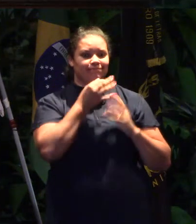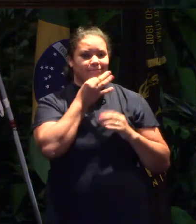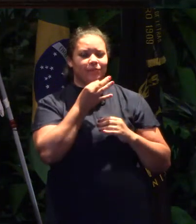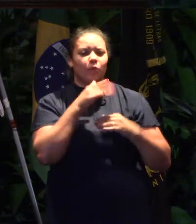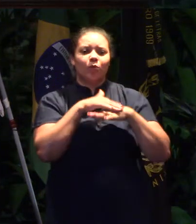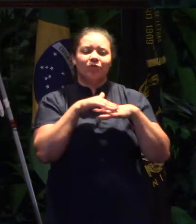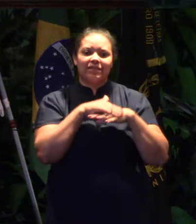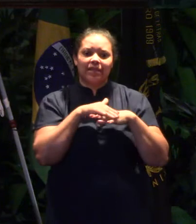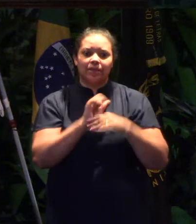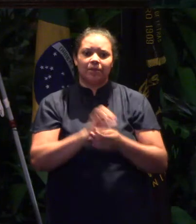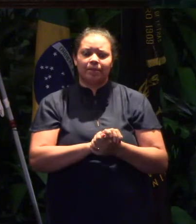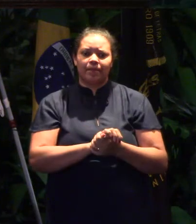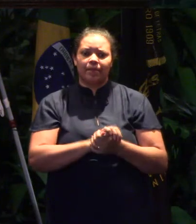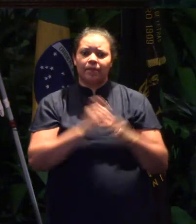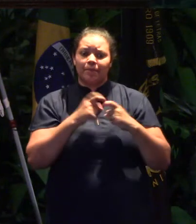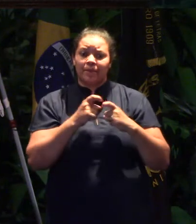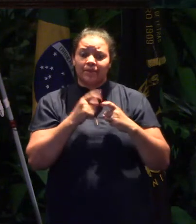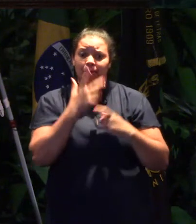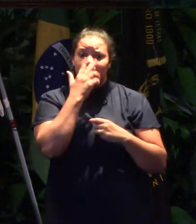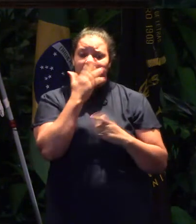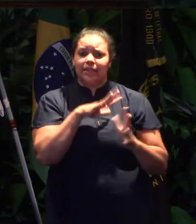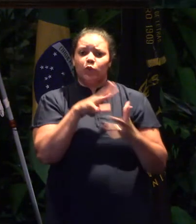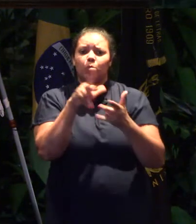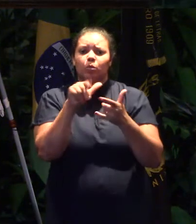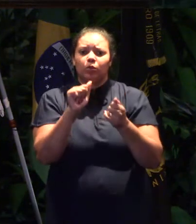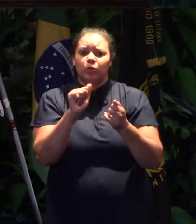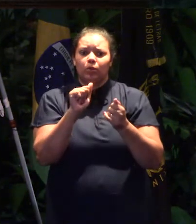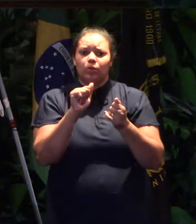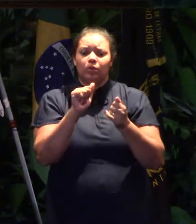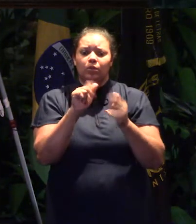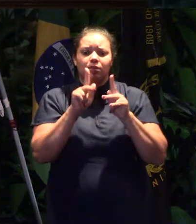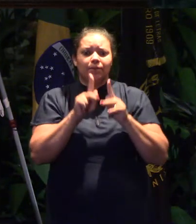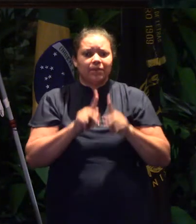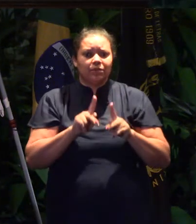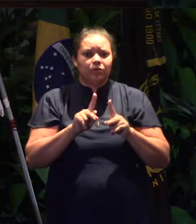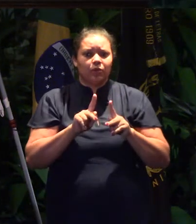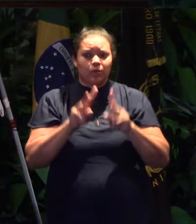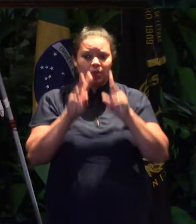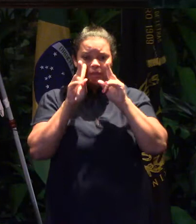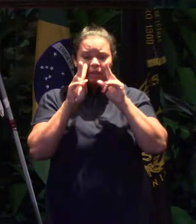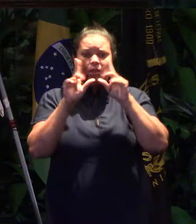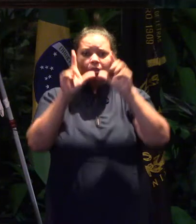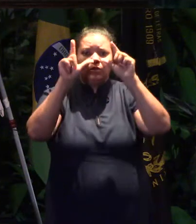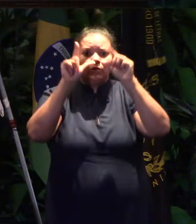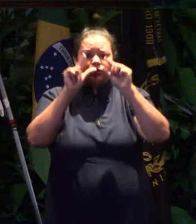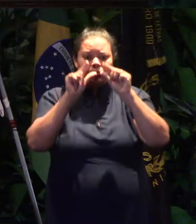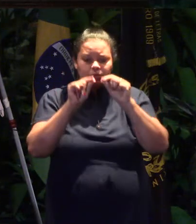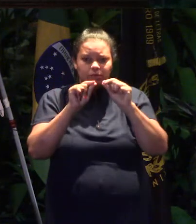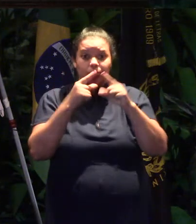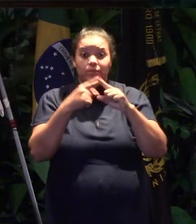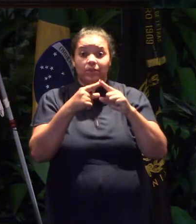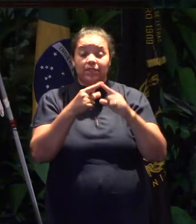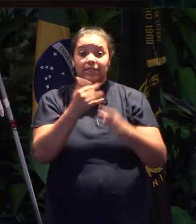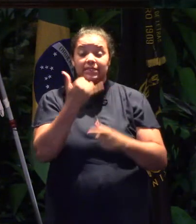tendo um surto de miopia no mundo, porque a gente está sempre com o olhar focado no celular,